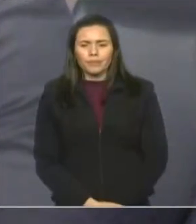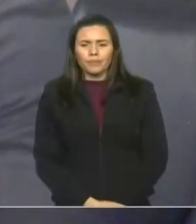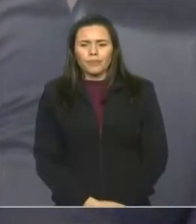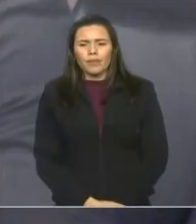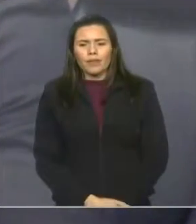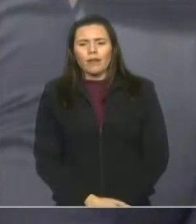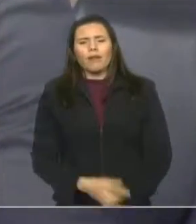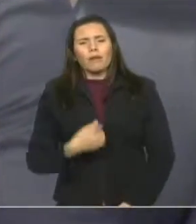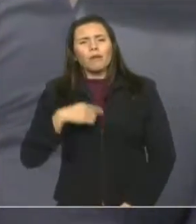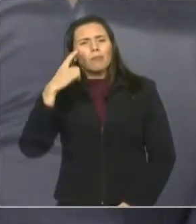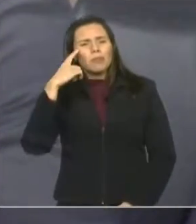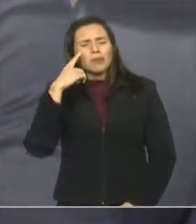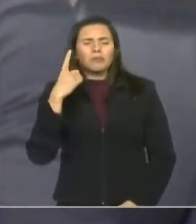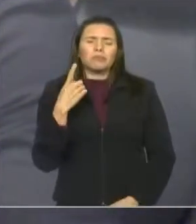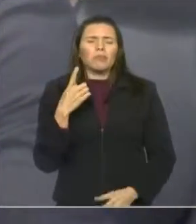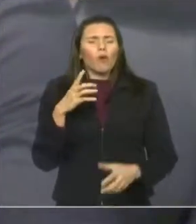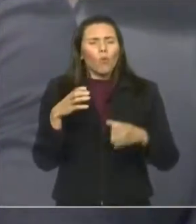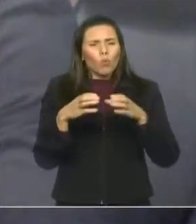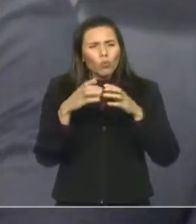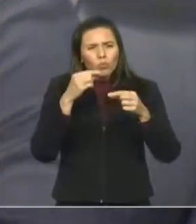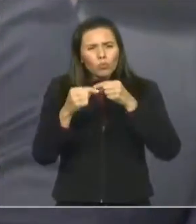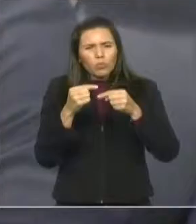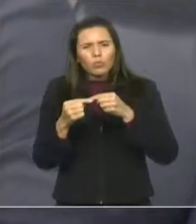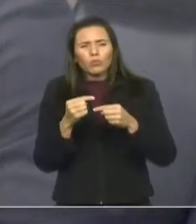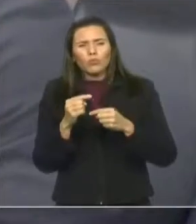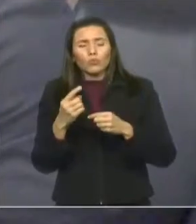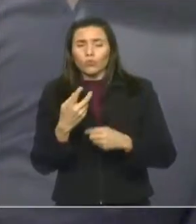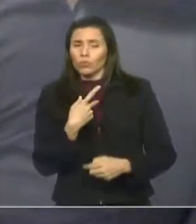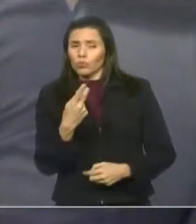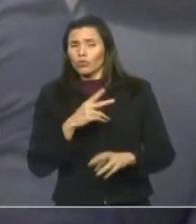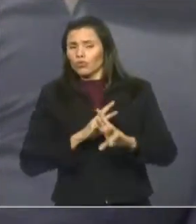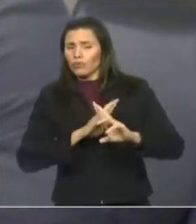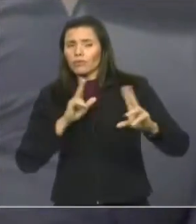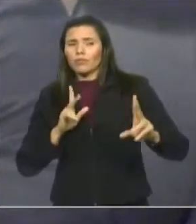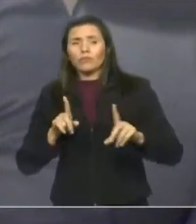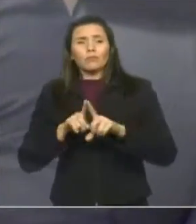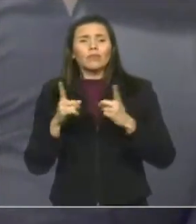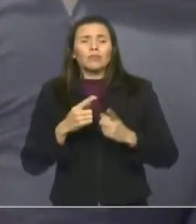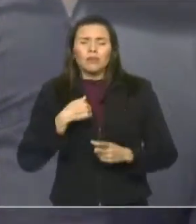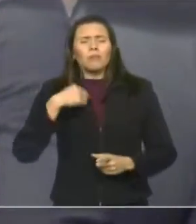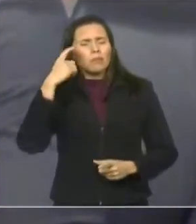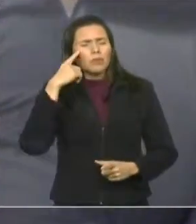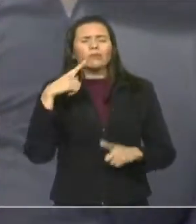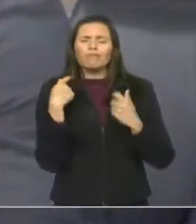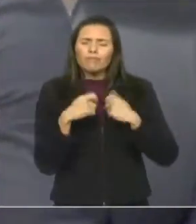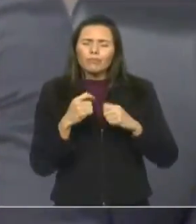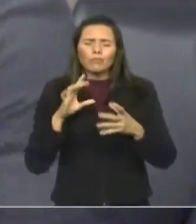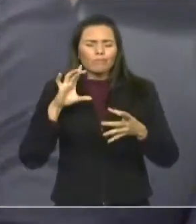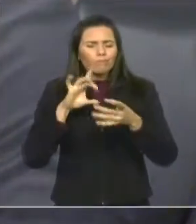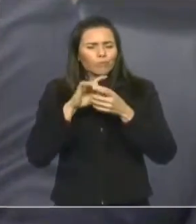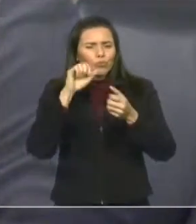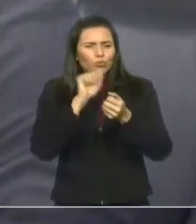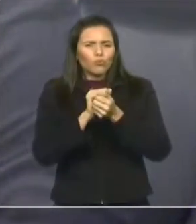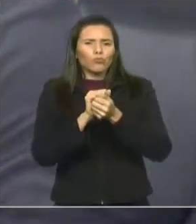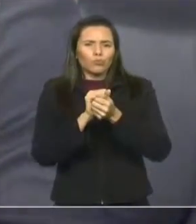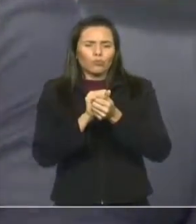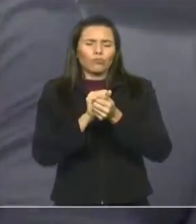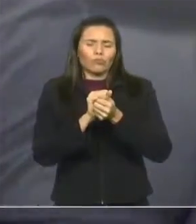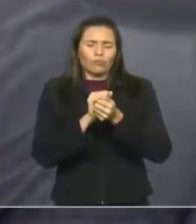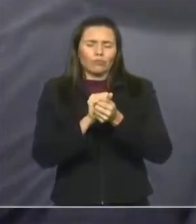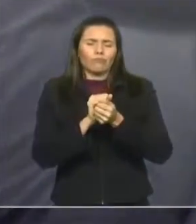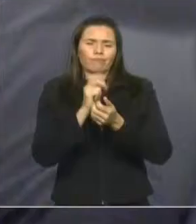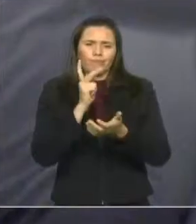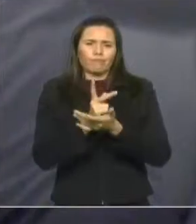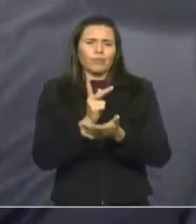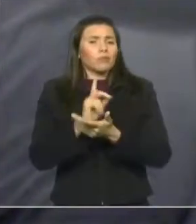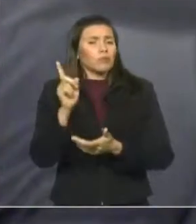questões partidárias, ideológicas ou familiares. É importante haver uma união, não apenas no discurso, mas na ação. O tema que